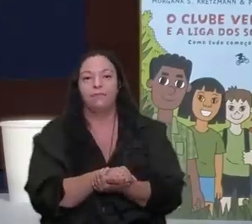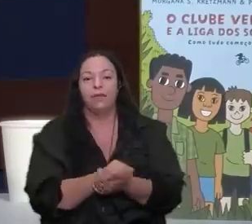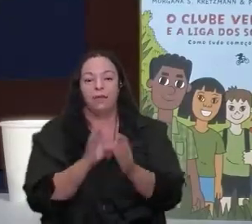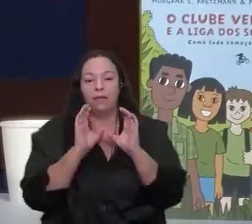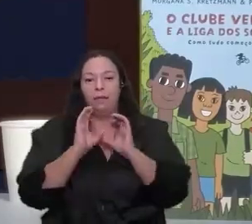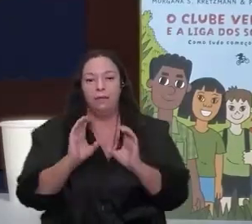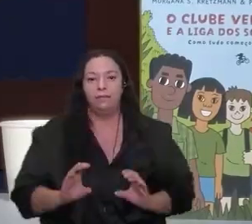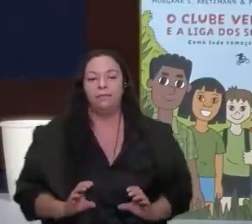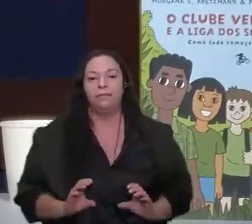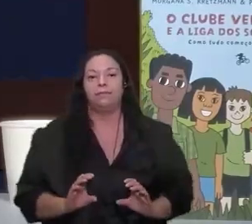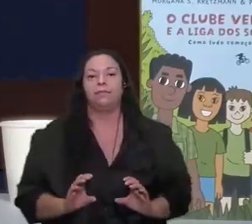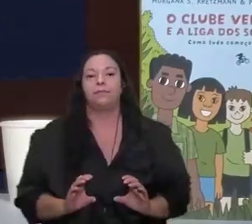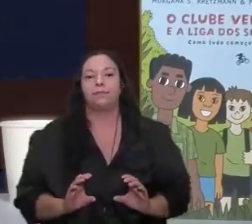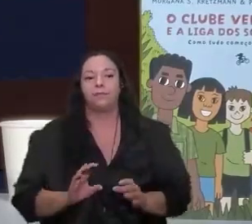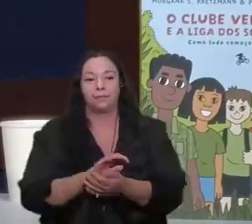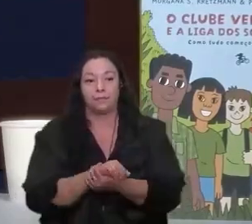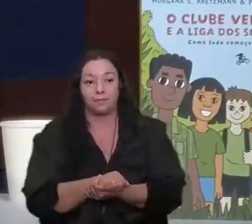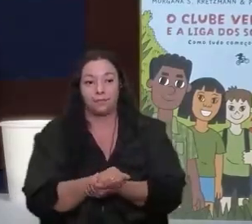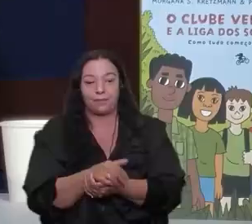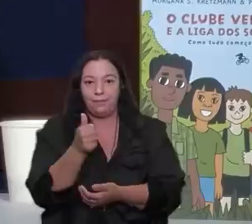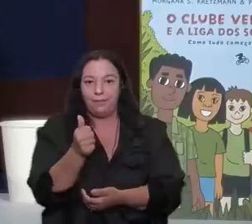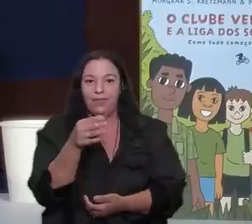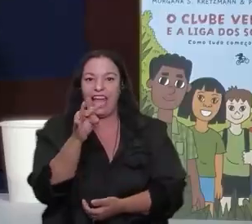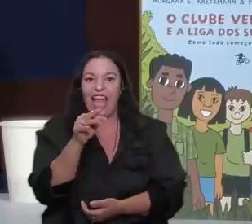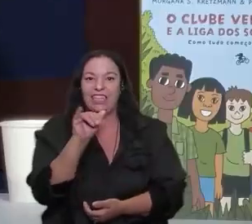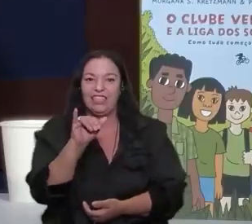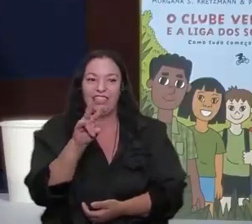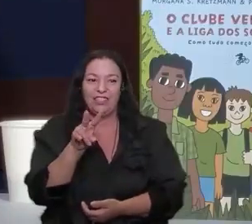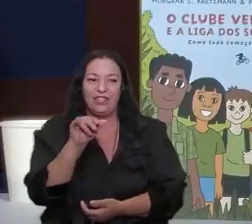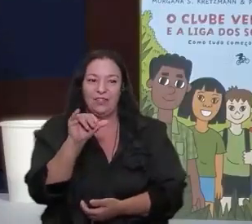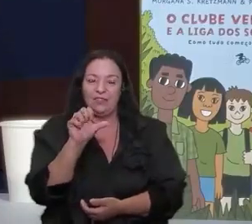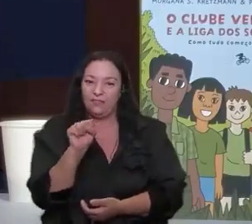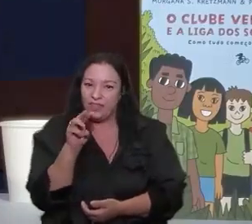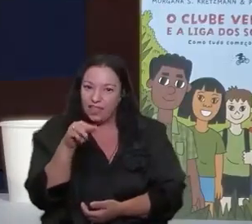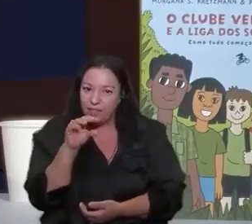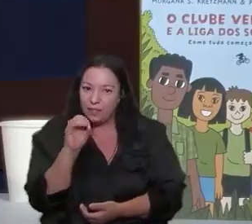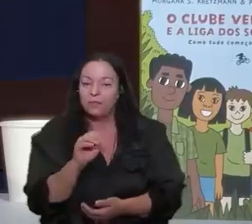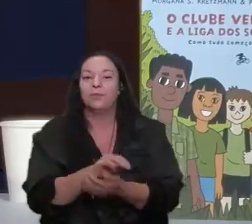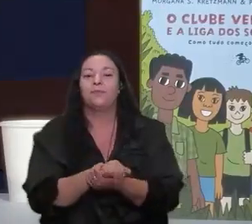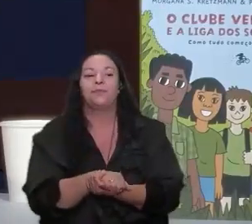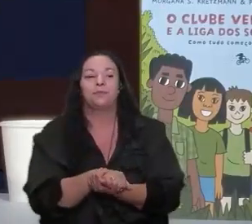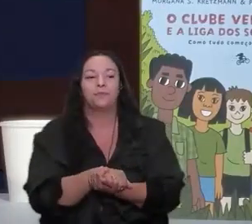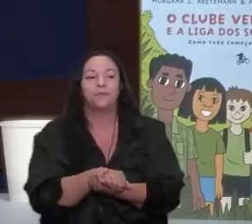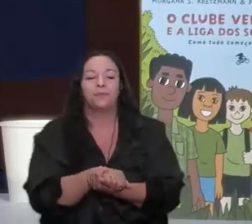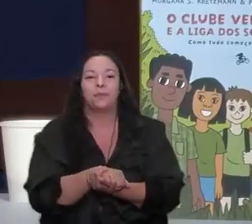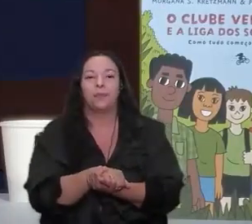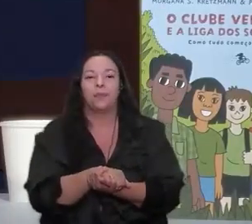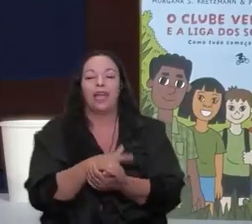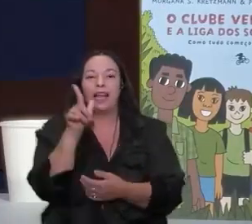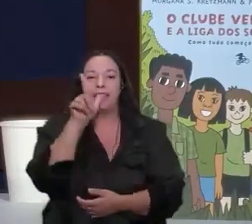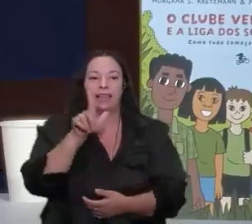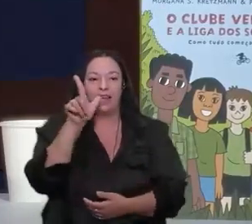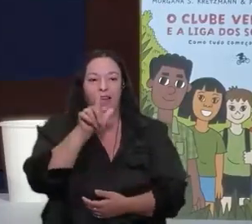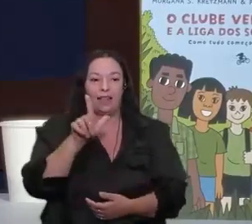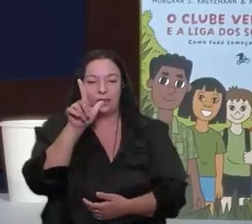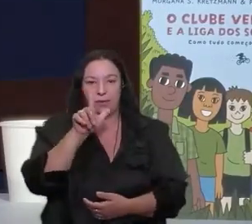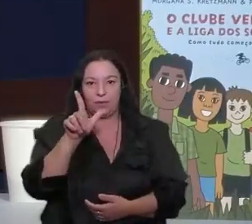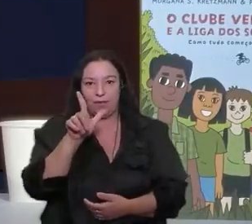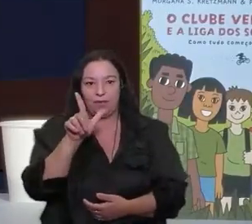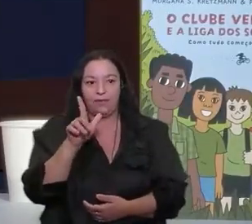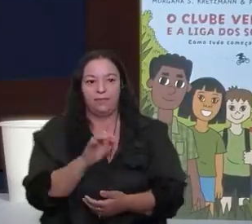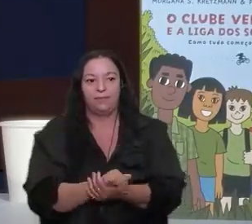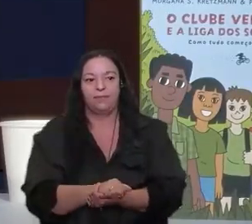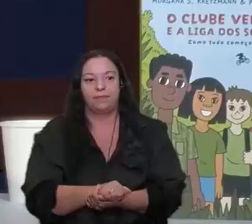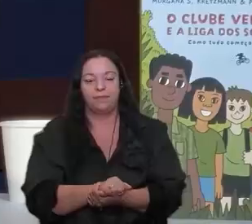cidadã, inspirar para um ativismo. Gostei de ser chamado de ativista? Mas é. E eu confesso que toda a minha literatura é